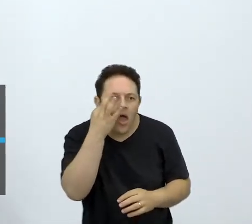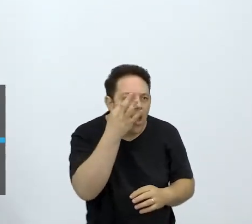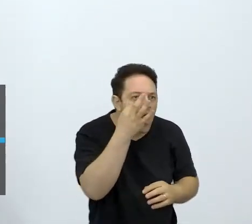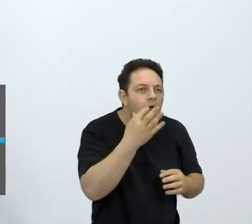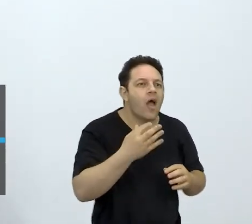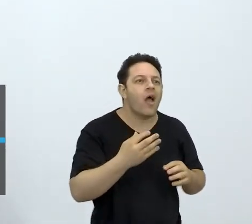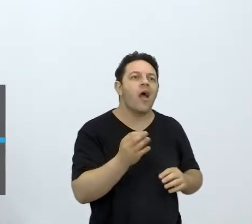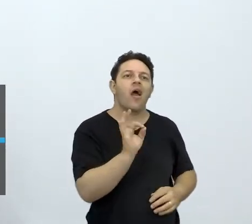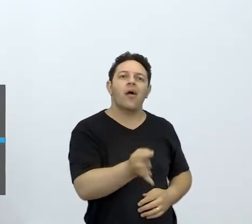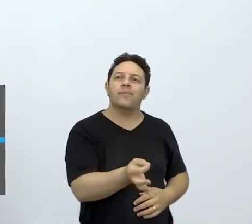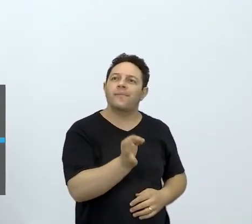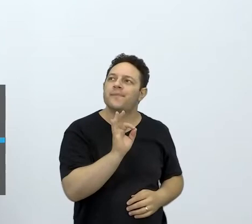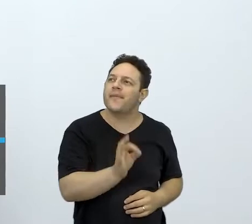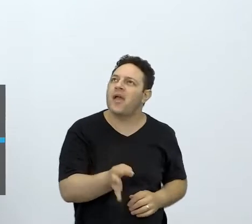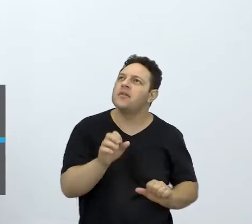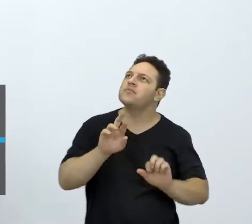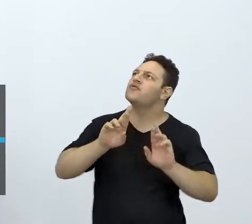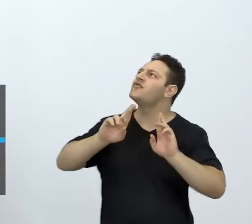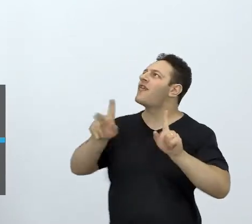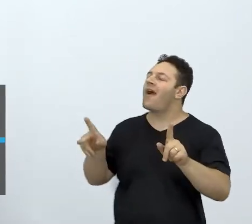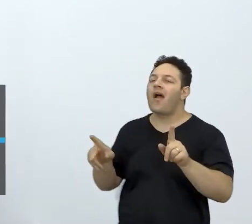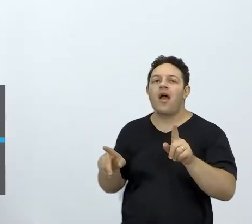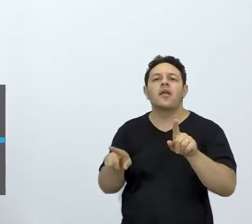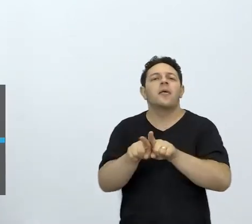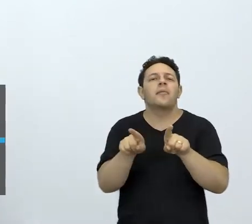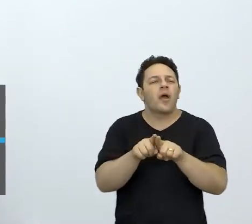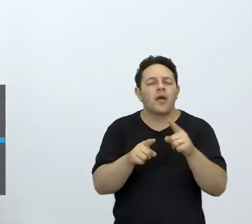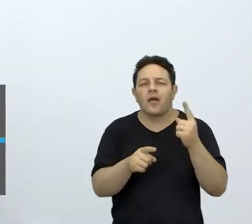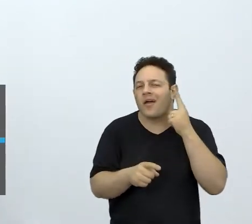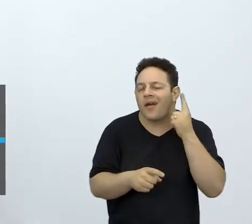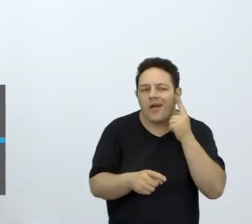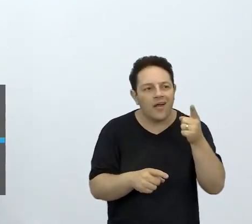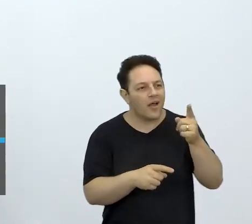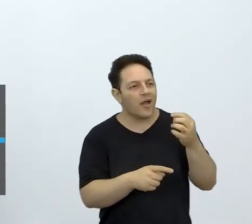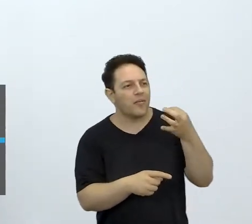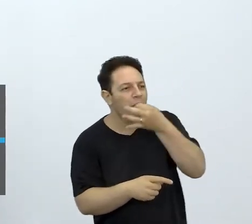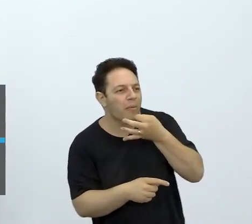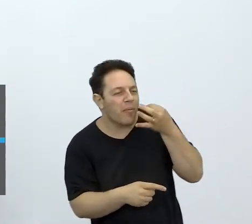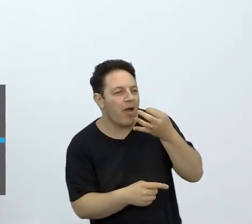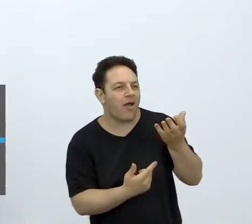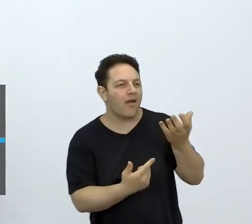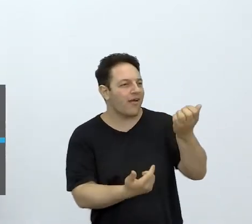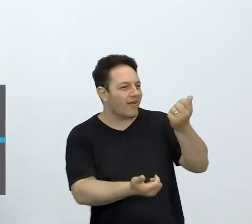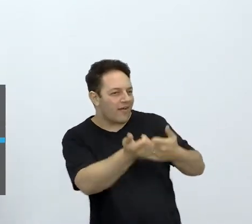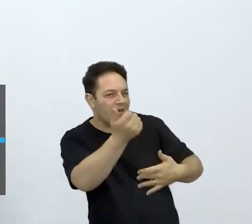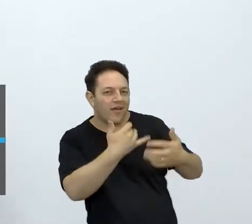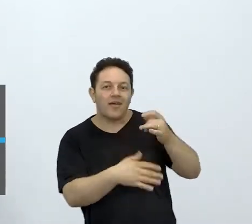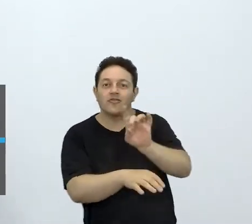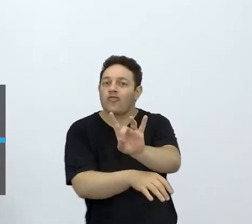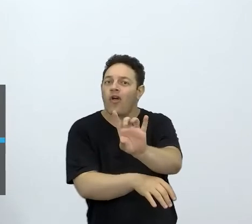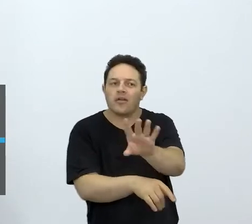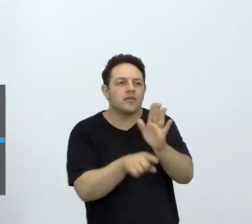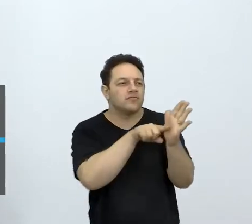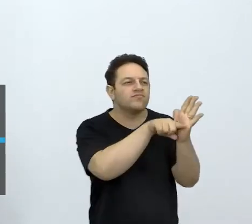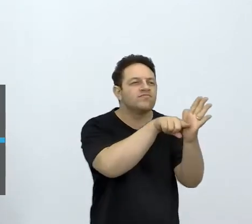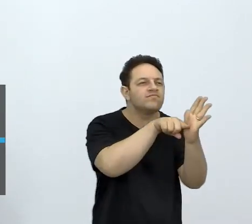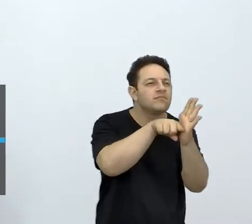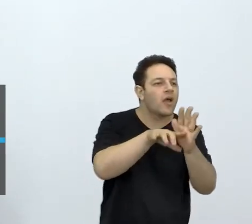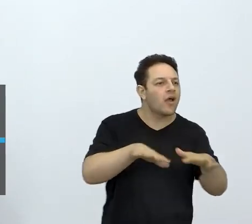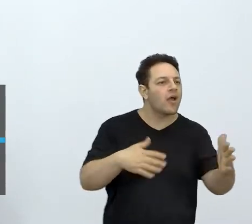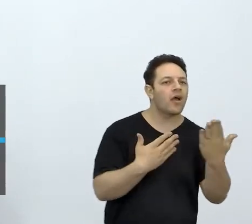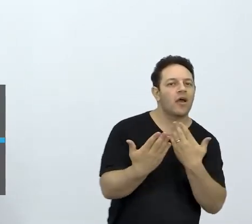seus próprios olhos, você vai escutar, né, com seus próprios ouvidos, e você vai gerar